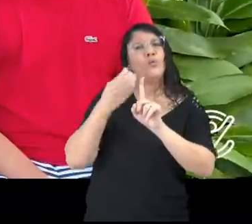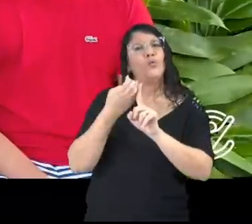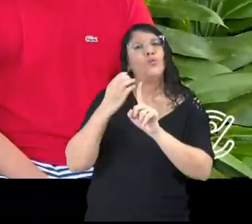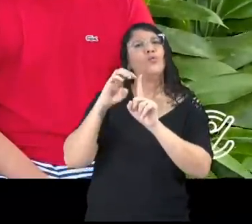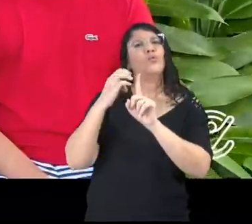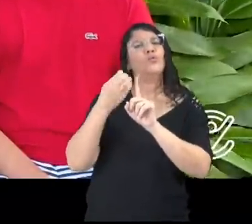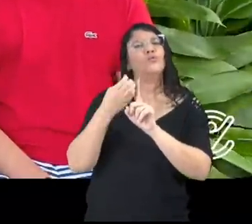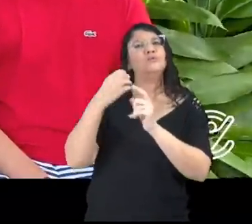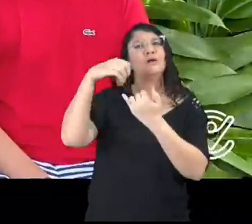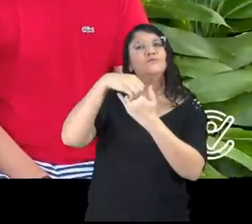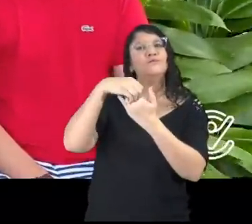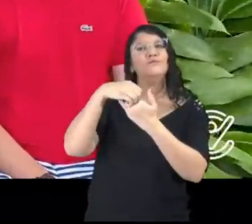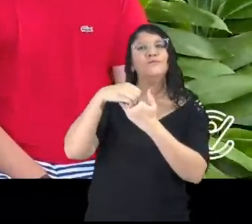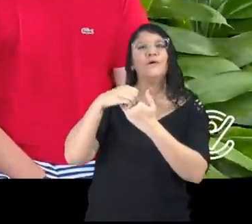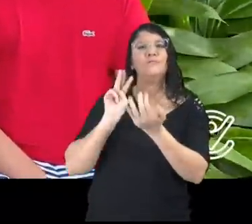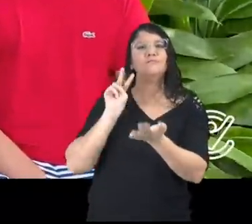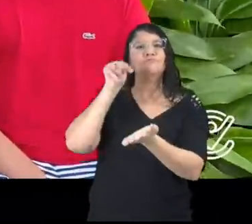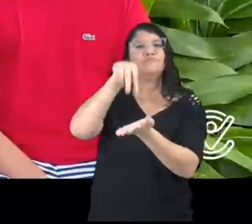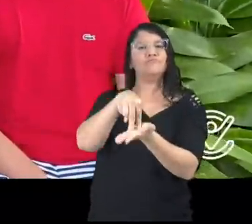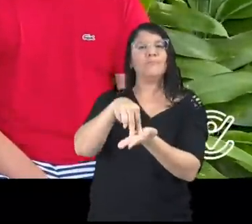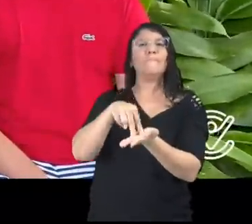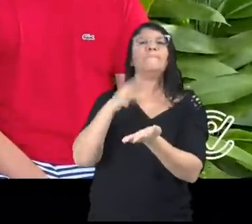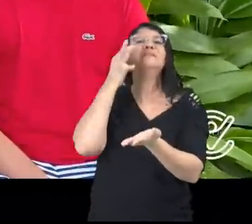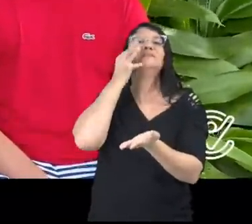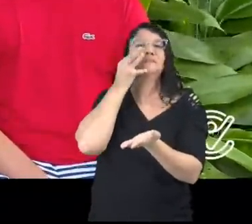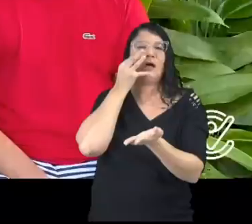retornaram. E eu e Samuel nos inscrevemos para participar.